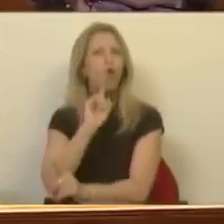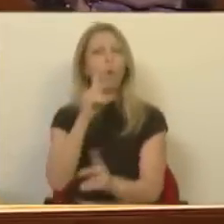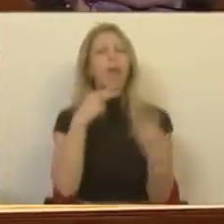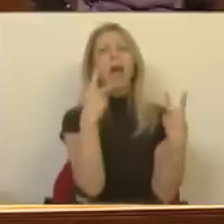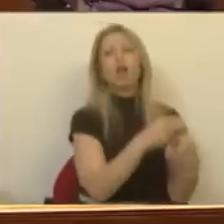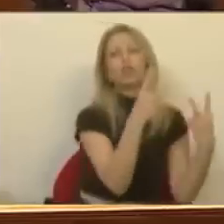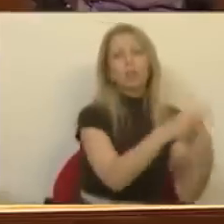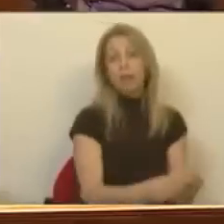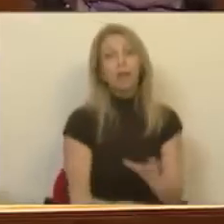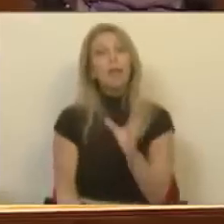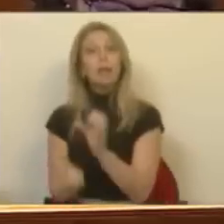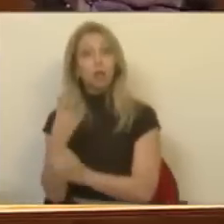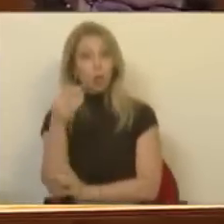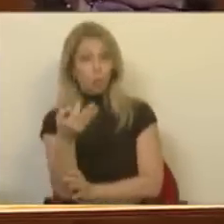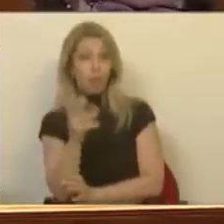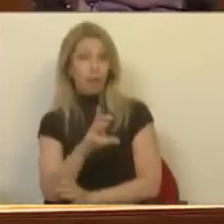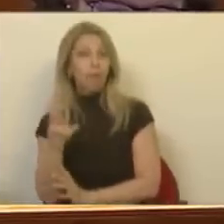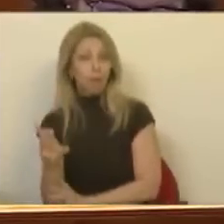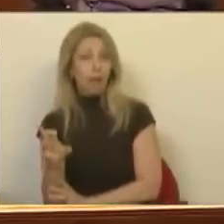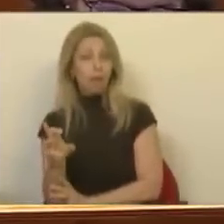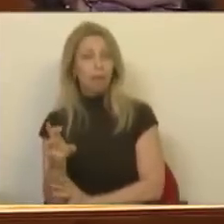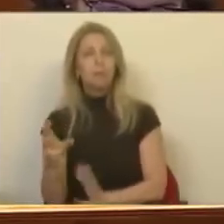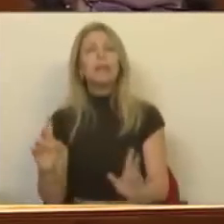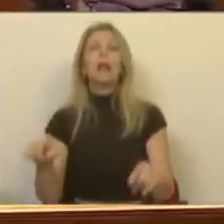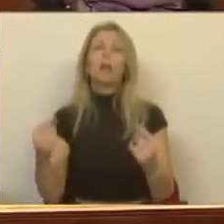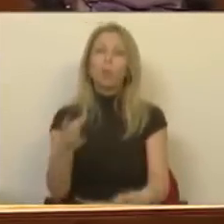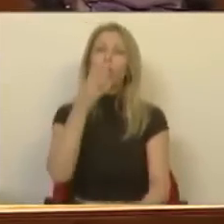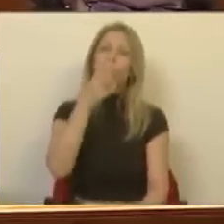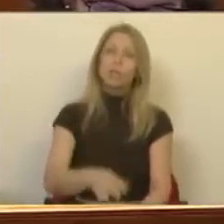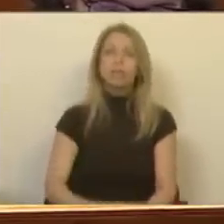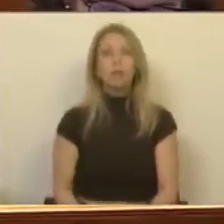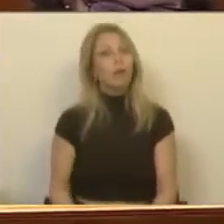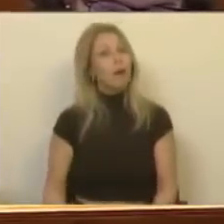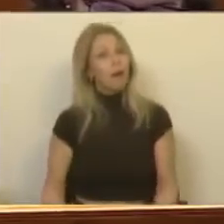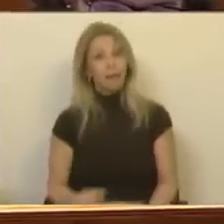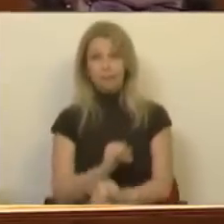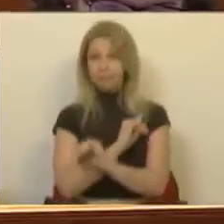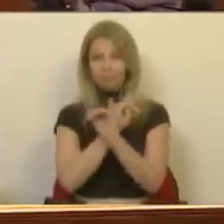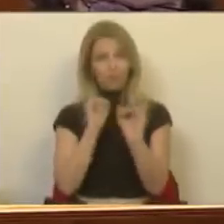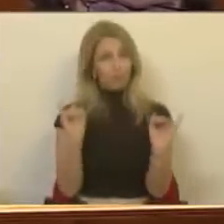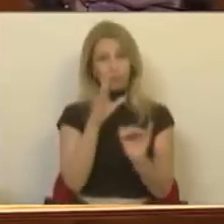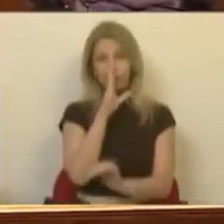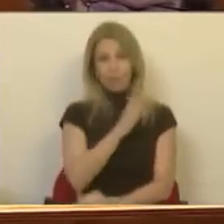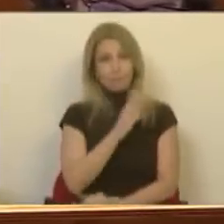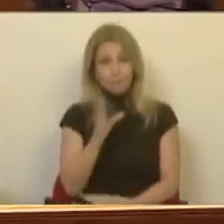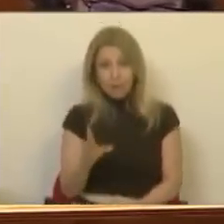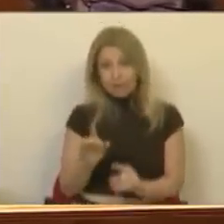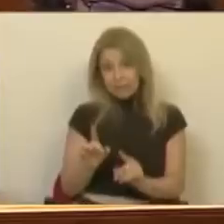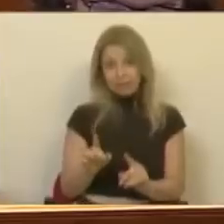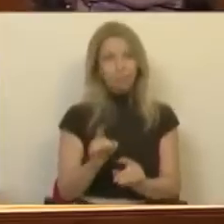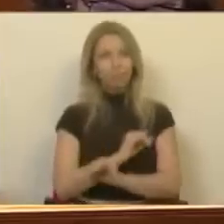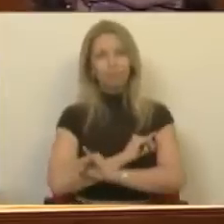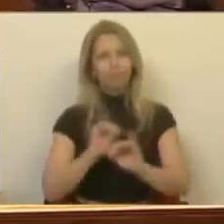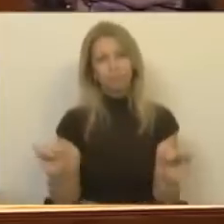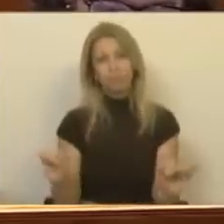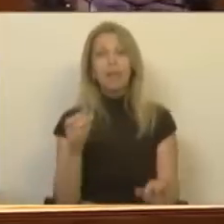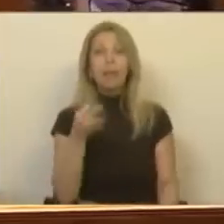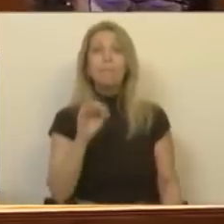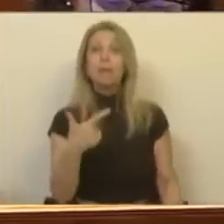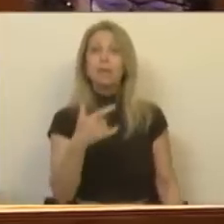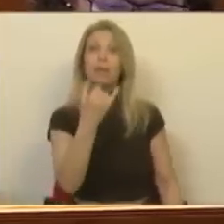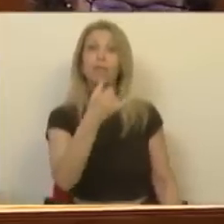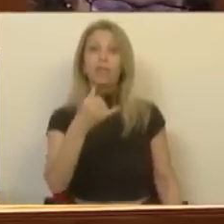recuperação em resiliência e o grande drama era não vai ser possível executar o PT 2020